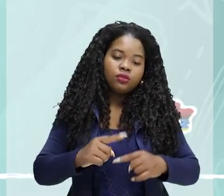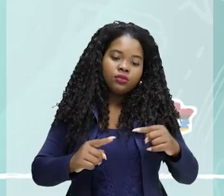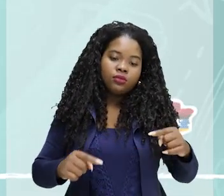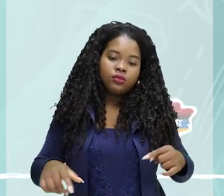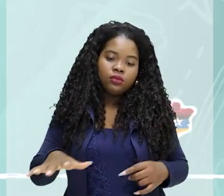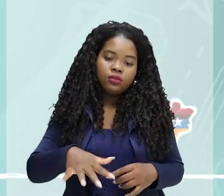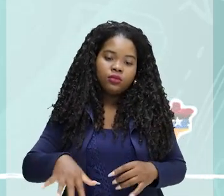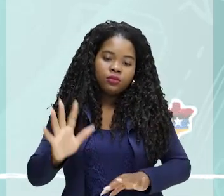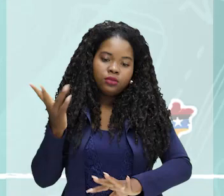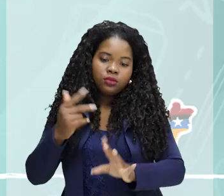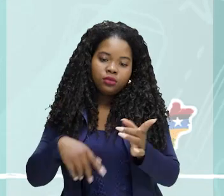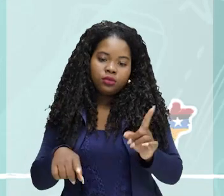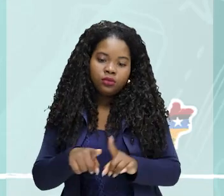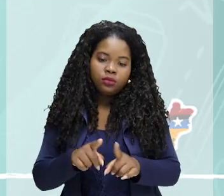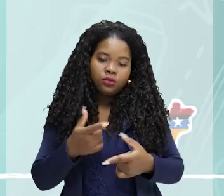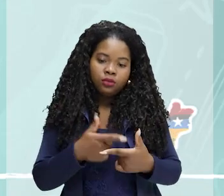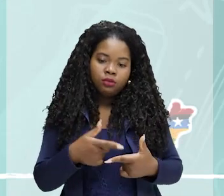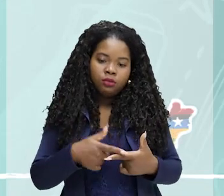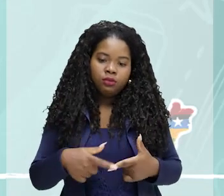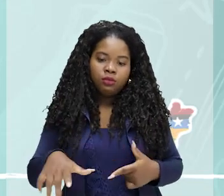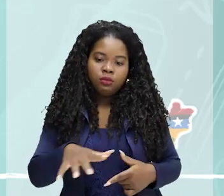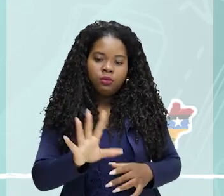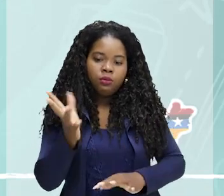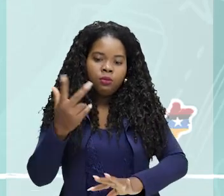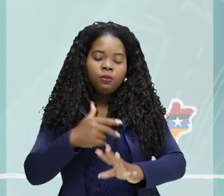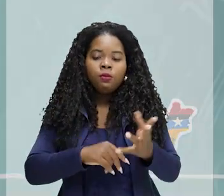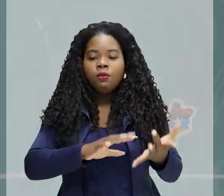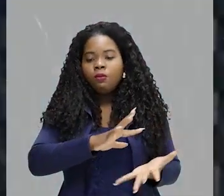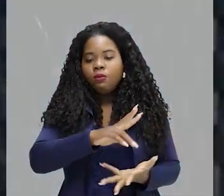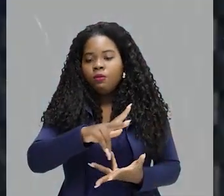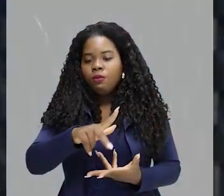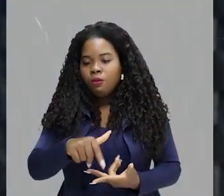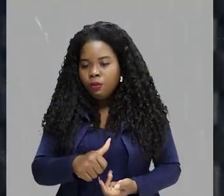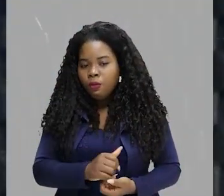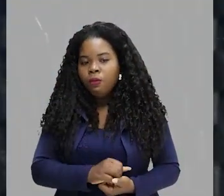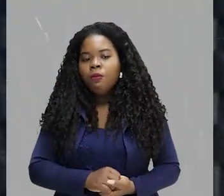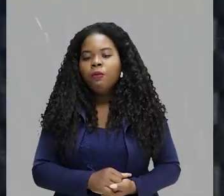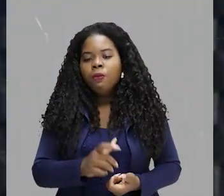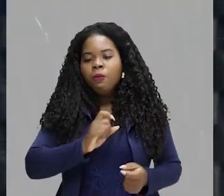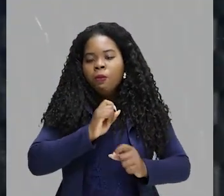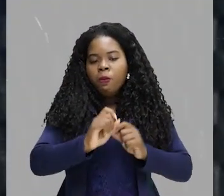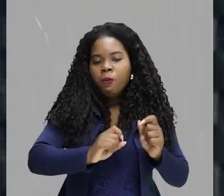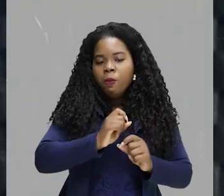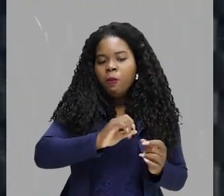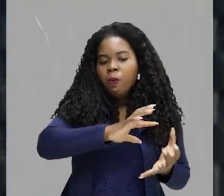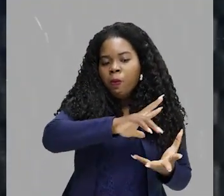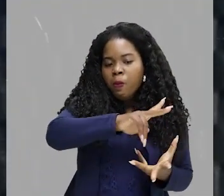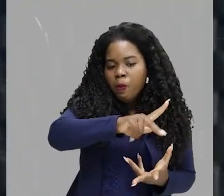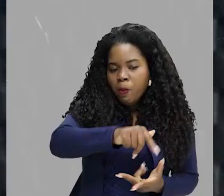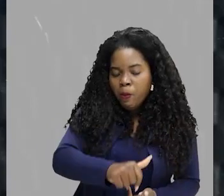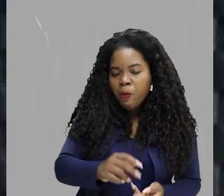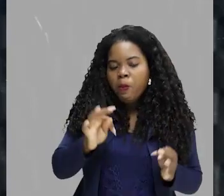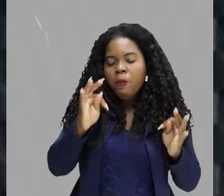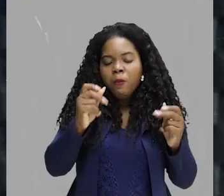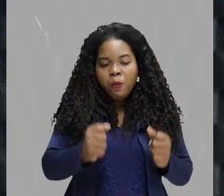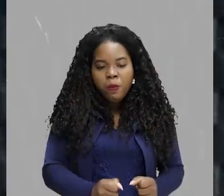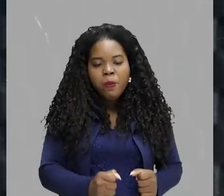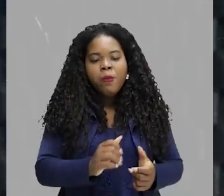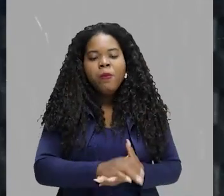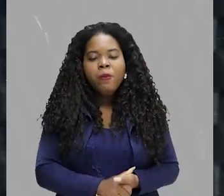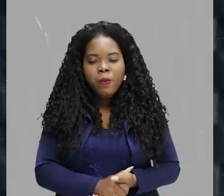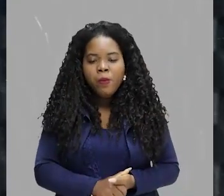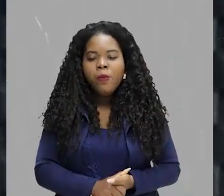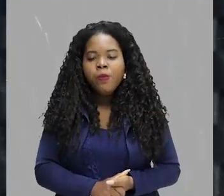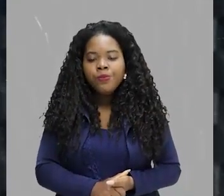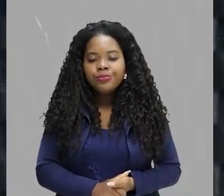e de uma catástrofe ambiental planetária, que atingiria, portanto, o planeta inteiro, o mundo inteiro,